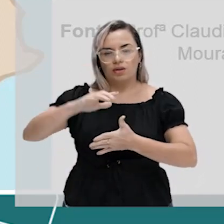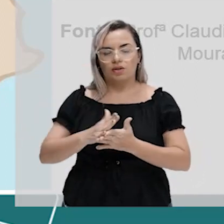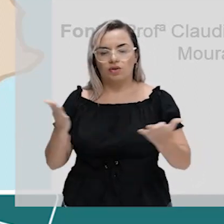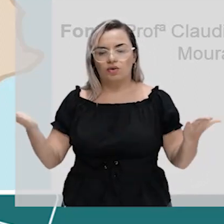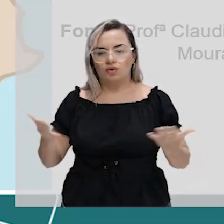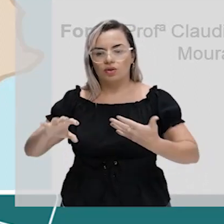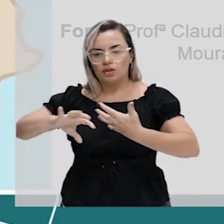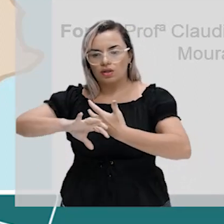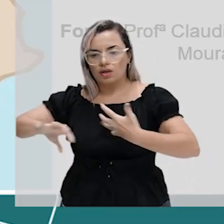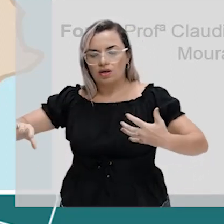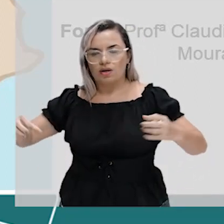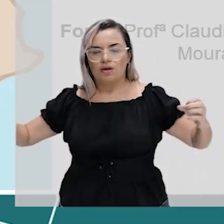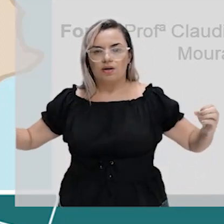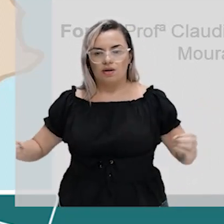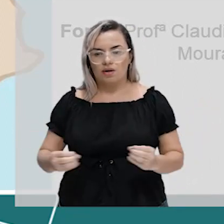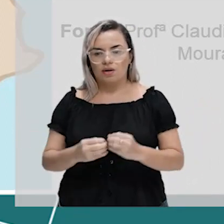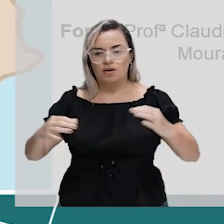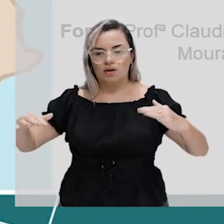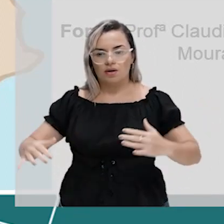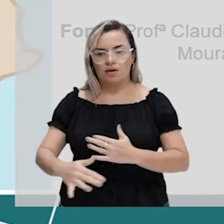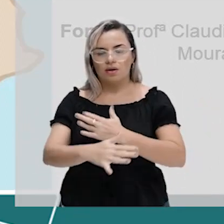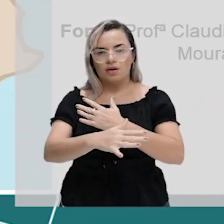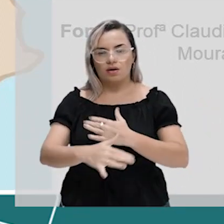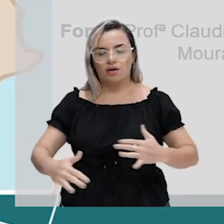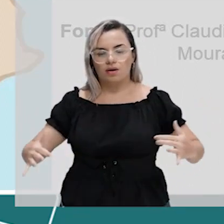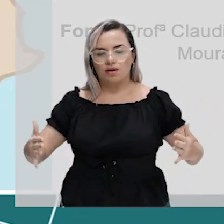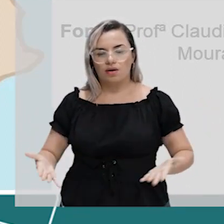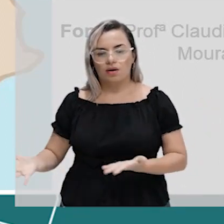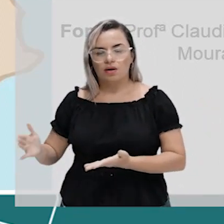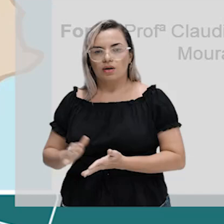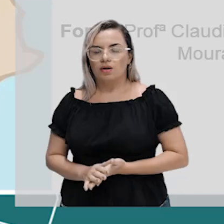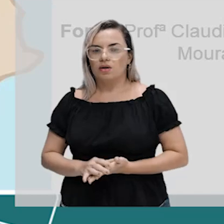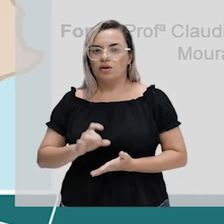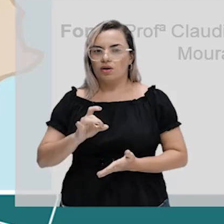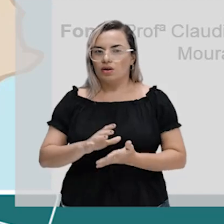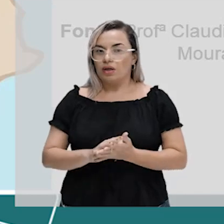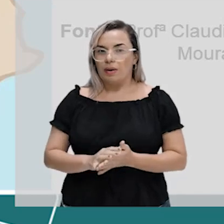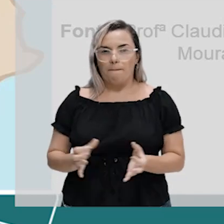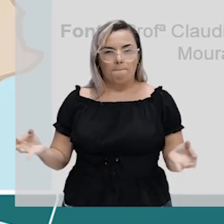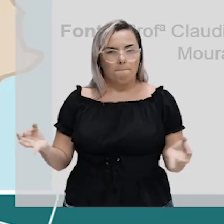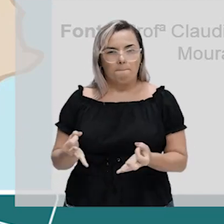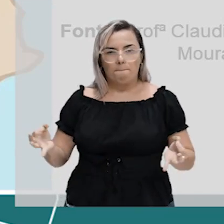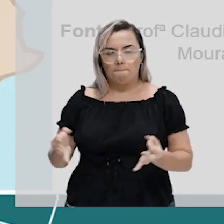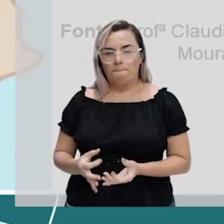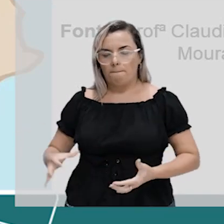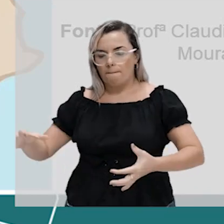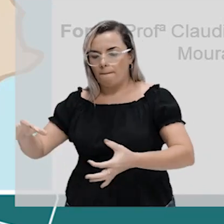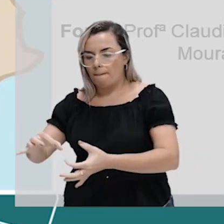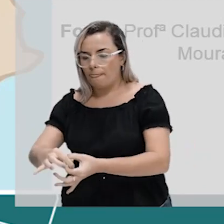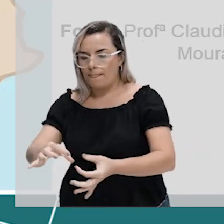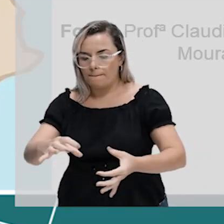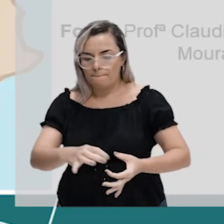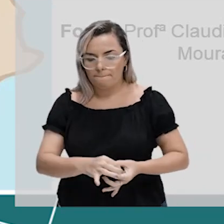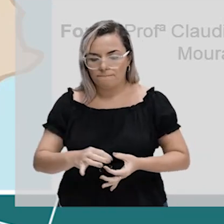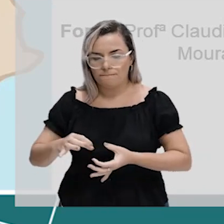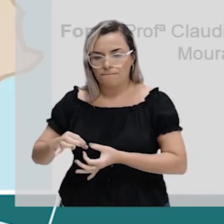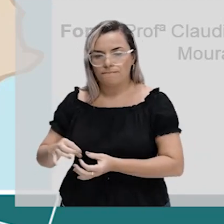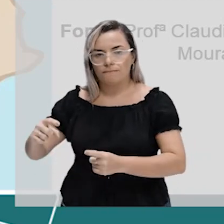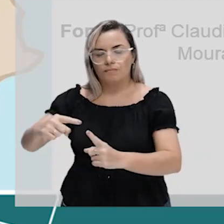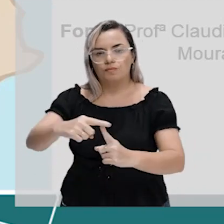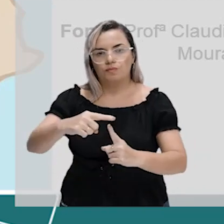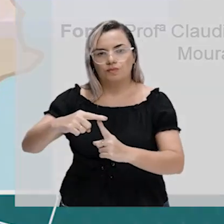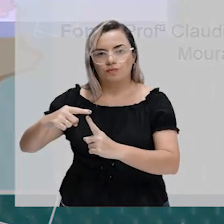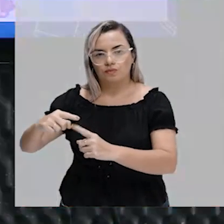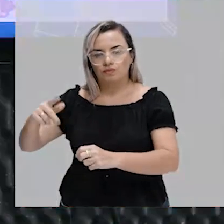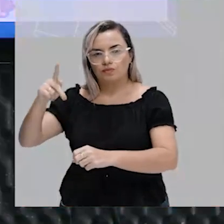Não bastasse esses continentes terem um encaixe perfeito entre eles, os tipos de rochas que eram encontrados